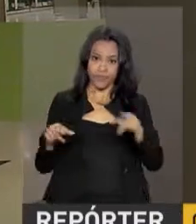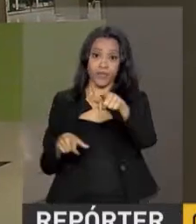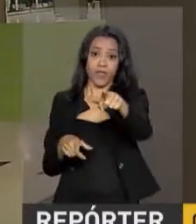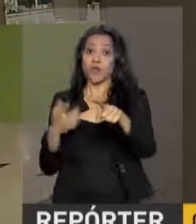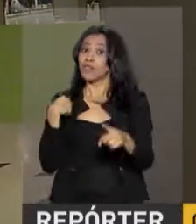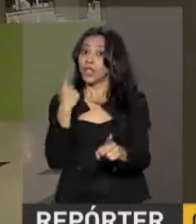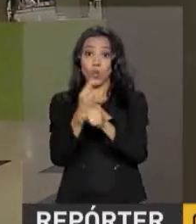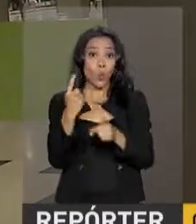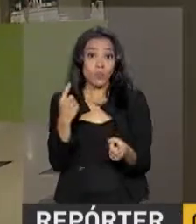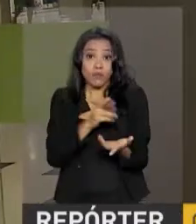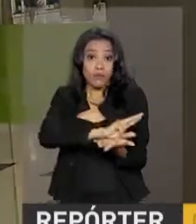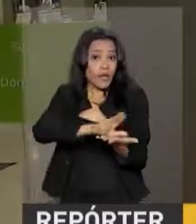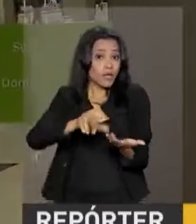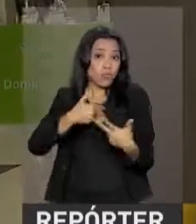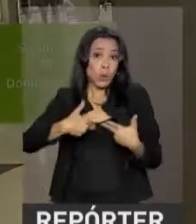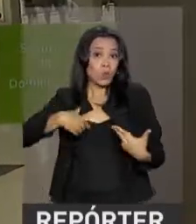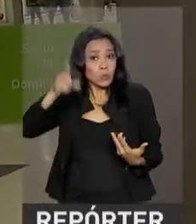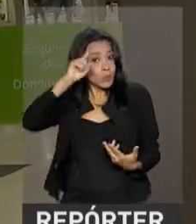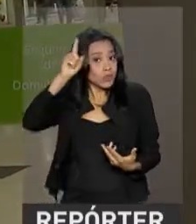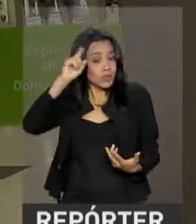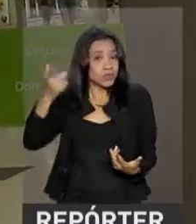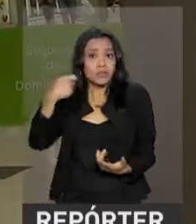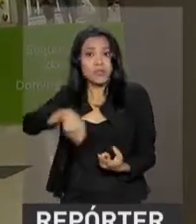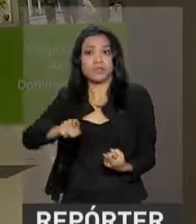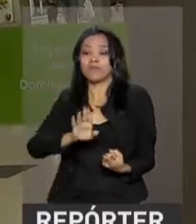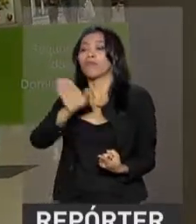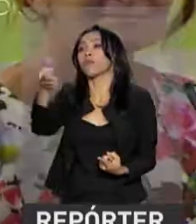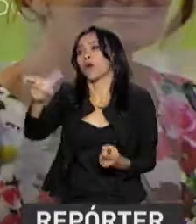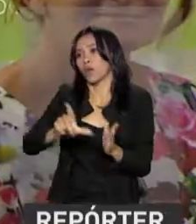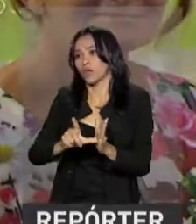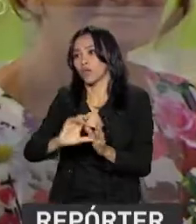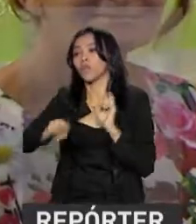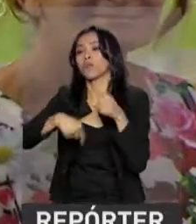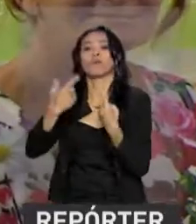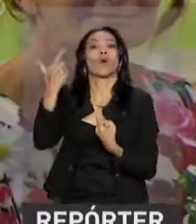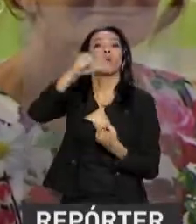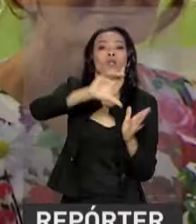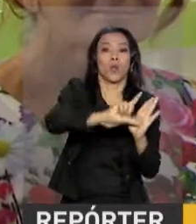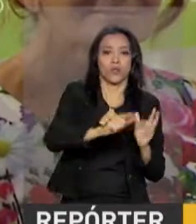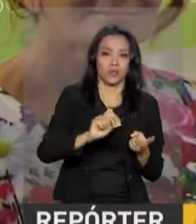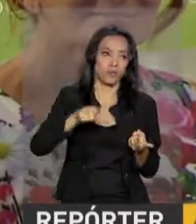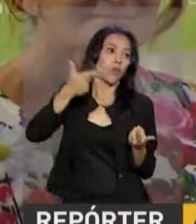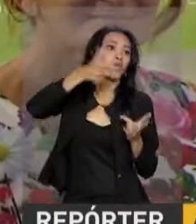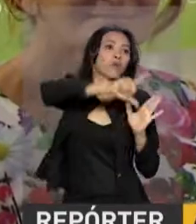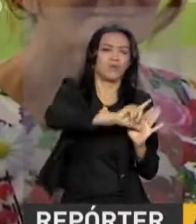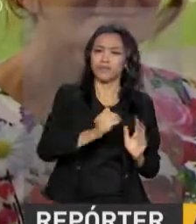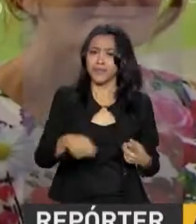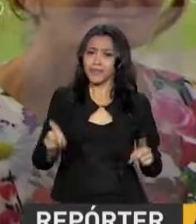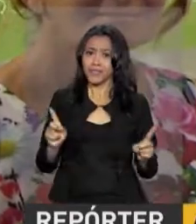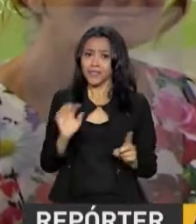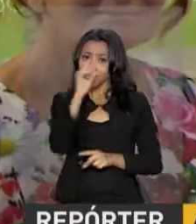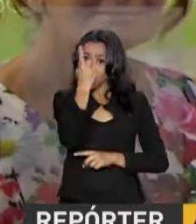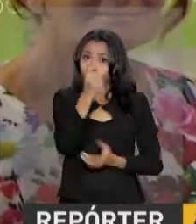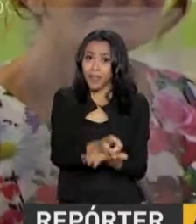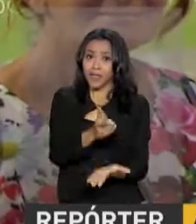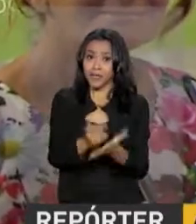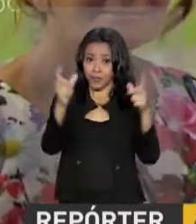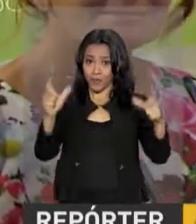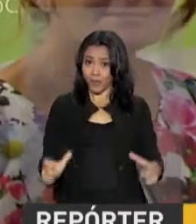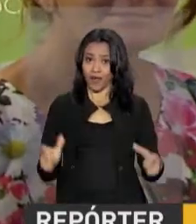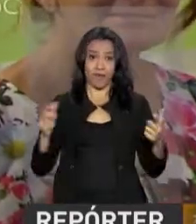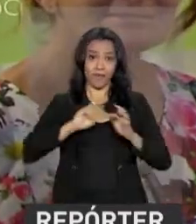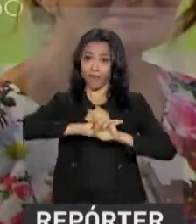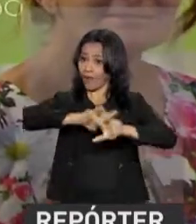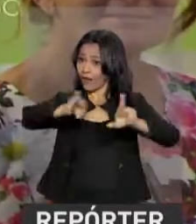você precisa no dia a dia e não precisa estar se deslocando pela sua casa você já encontra o da no lugar várias coisas ao mesmo